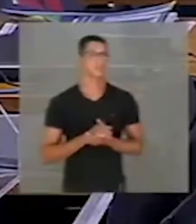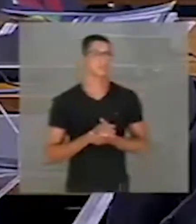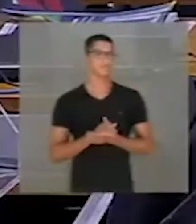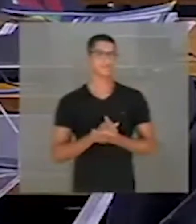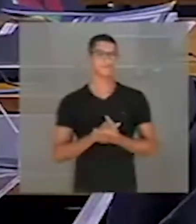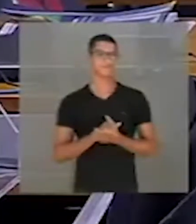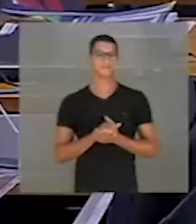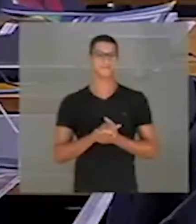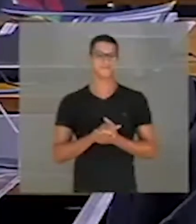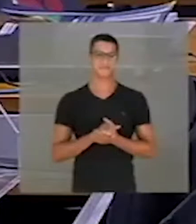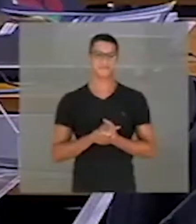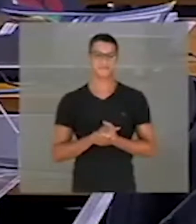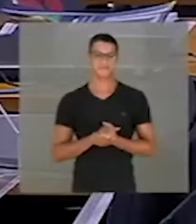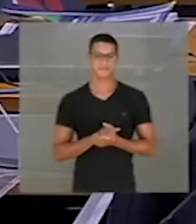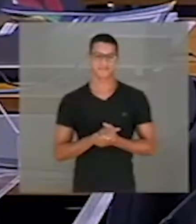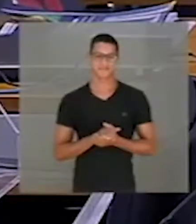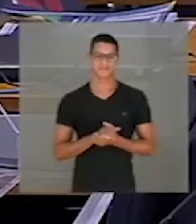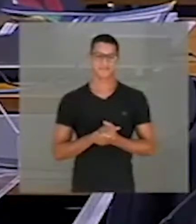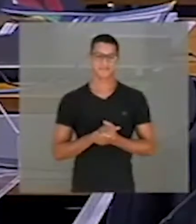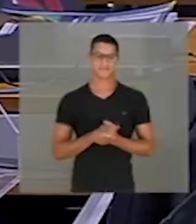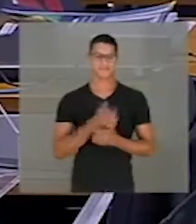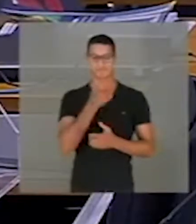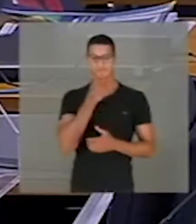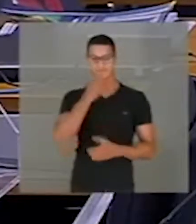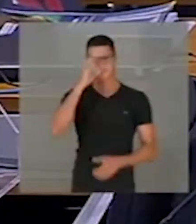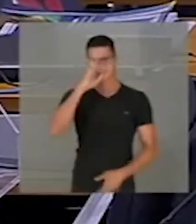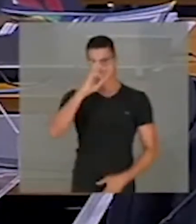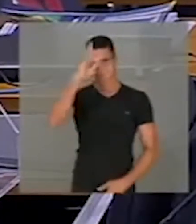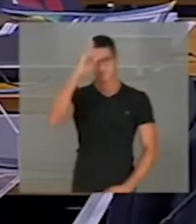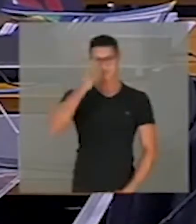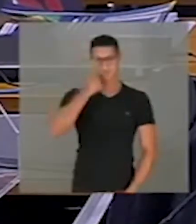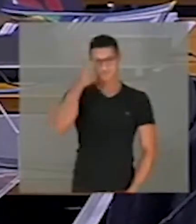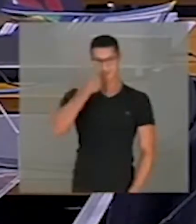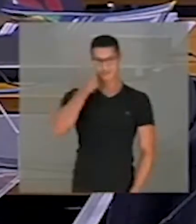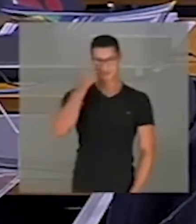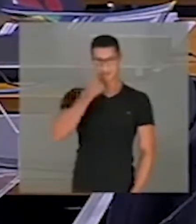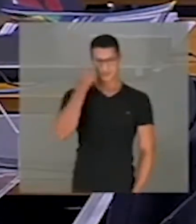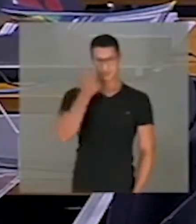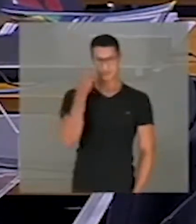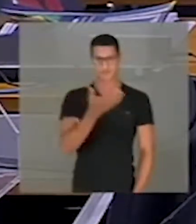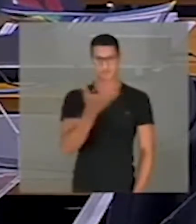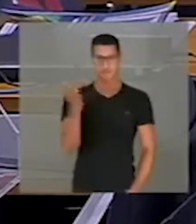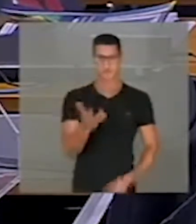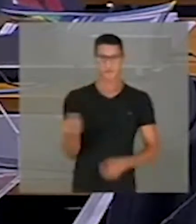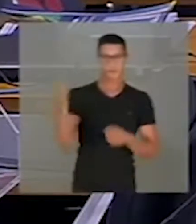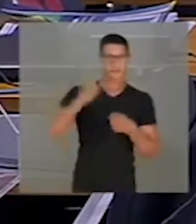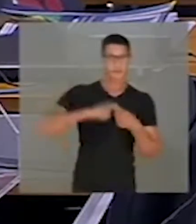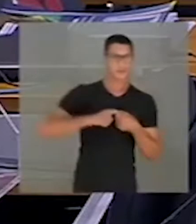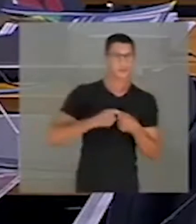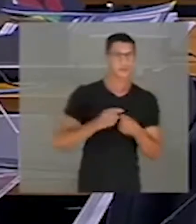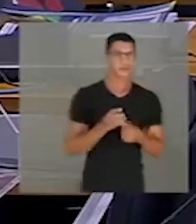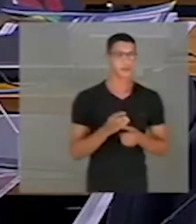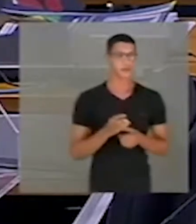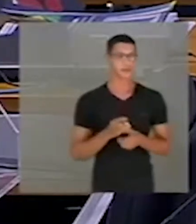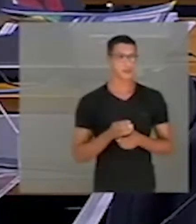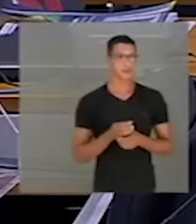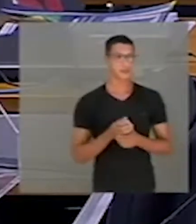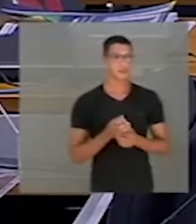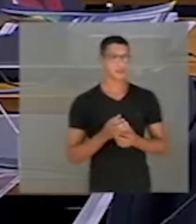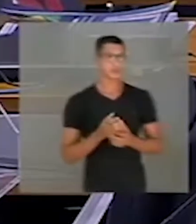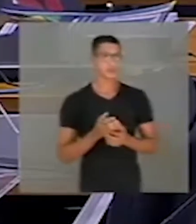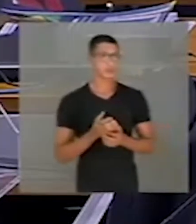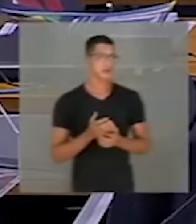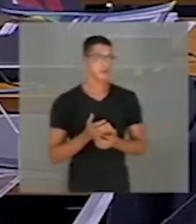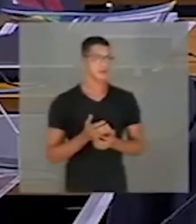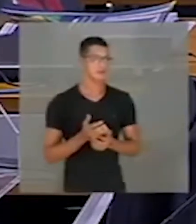presidente, senhoras e senhores senadores, voltando à manifestação de voto e agora para